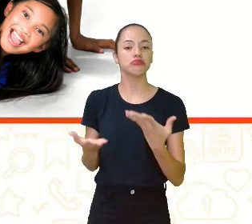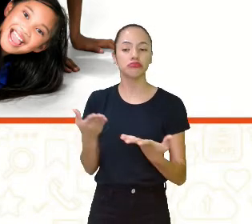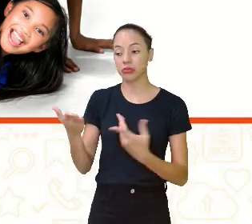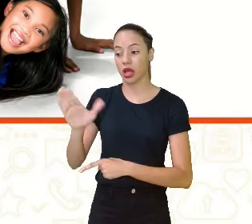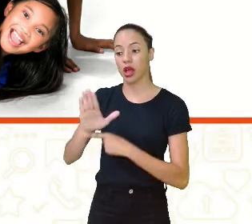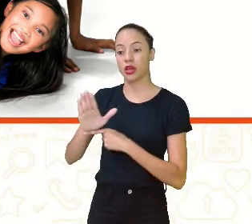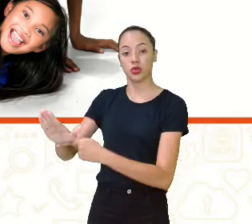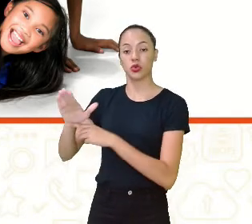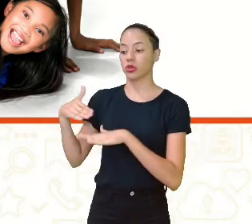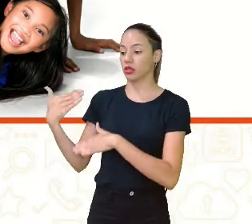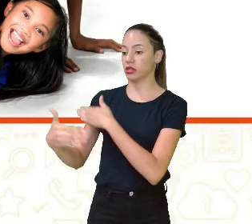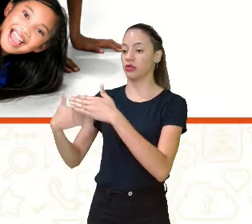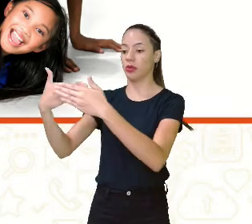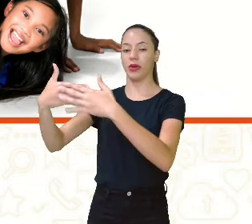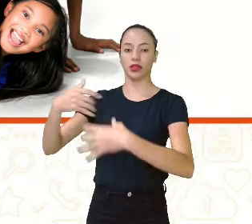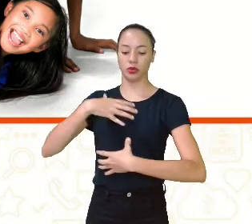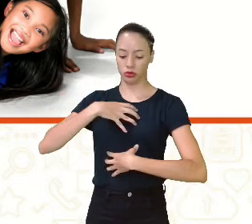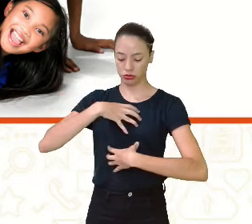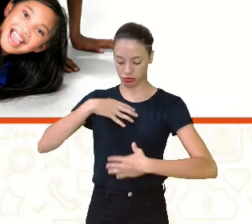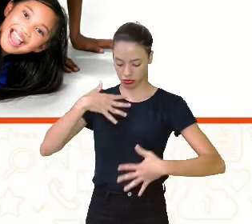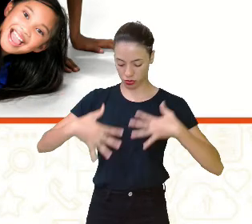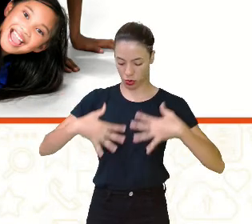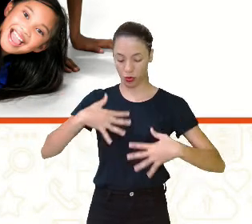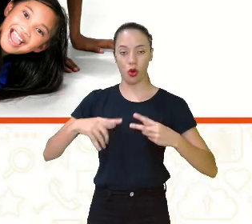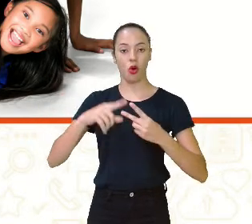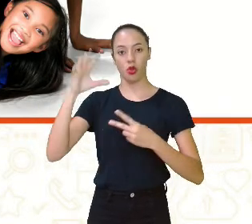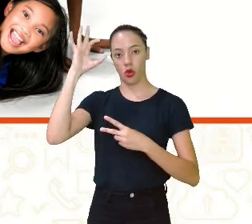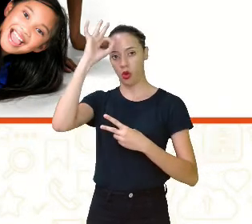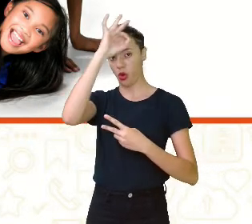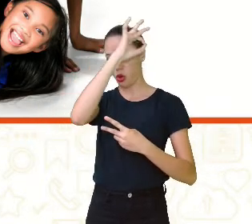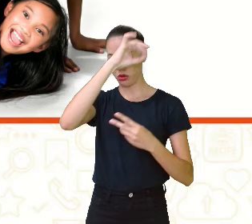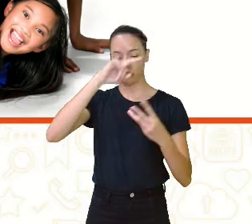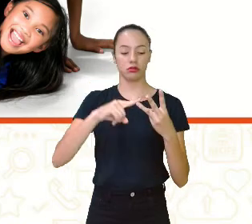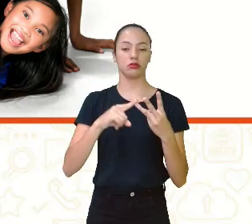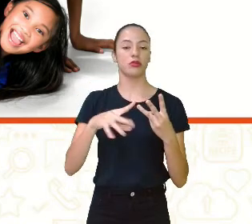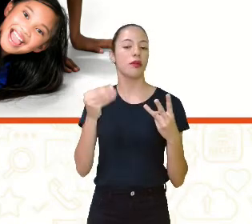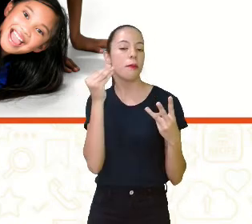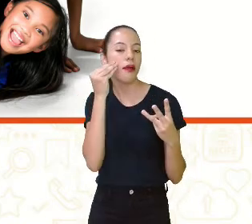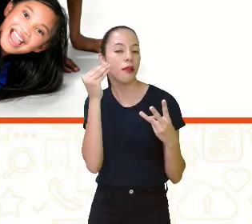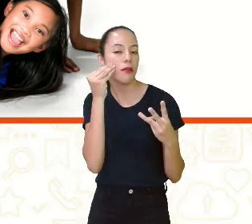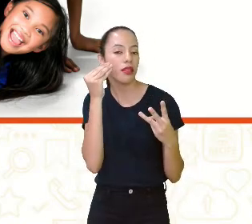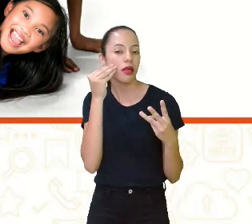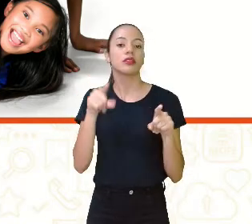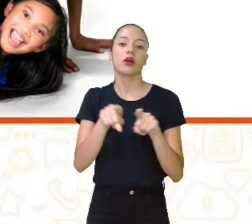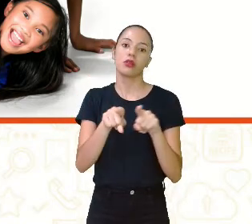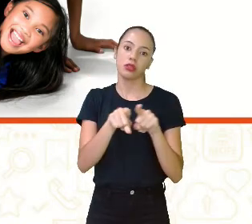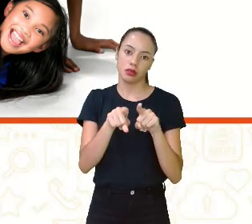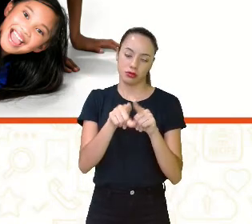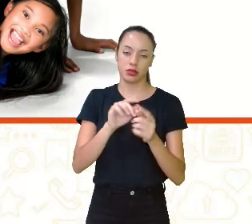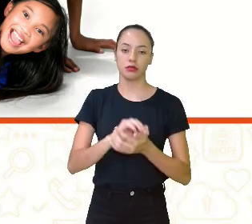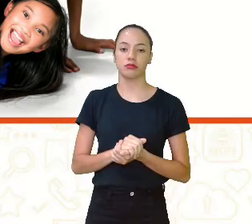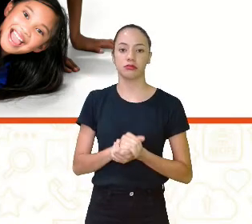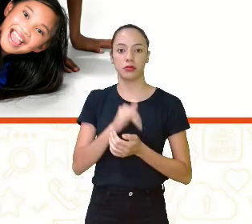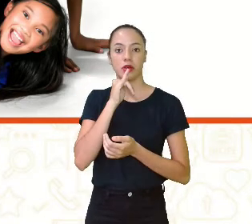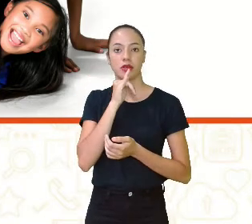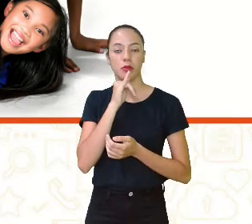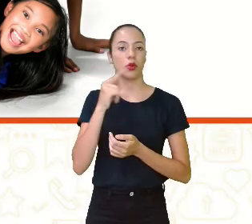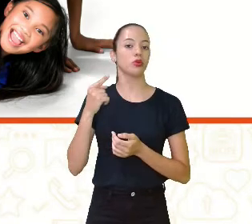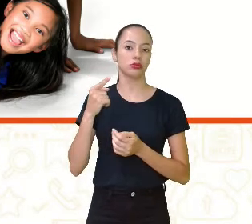no desenvolvimento motor, cognitivo e nas experimentações, enriquecendo o